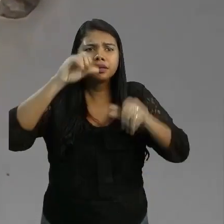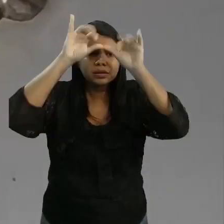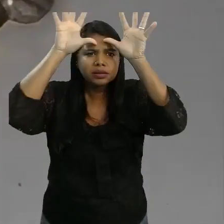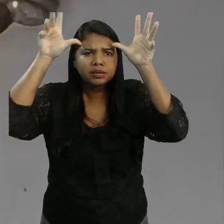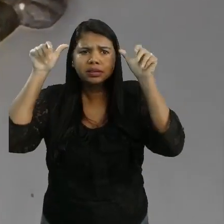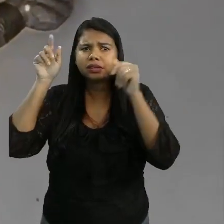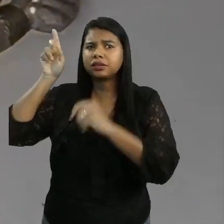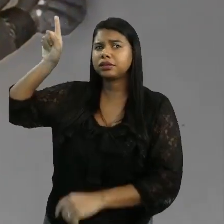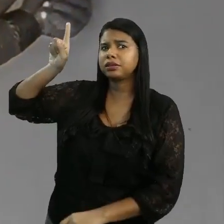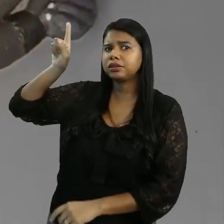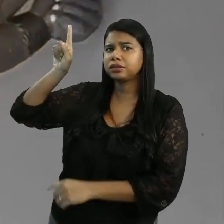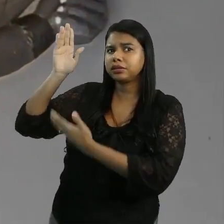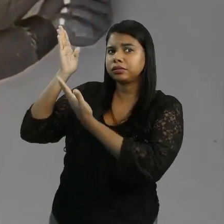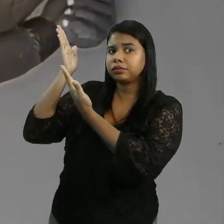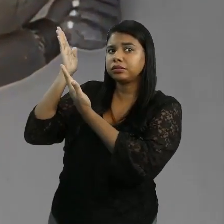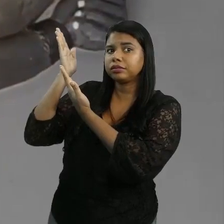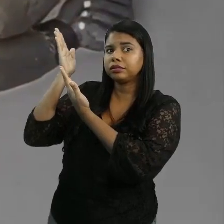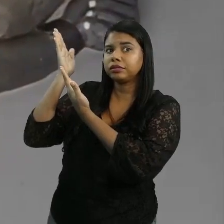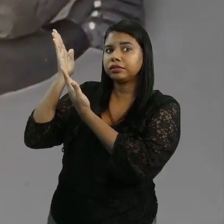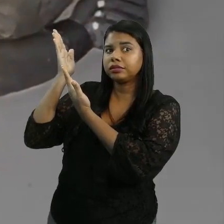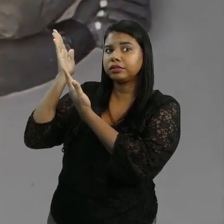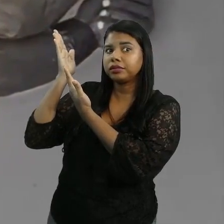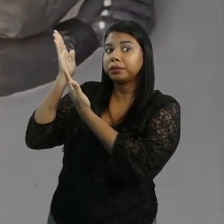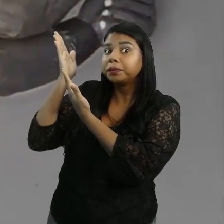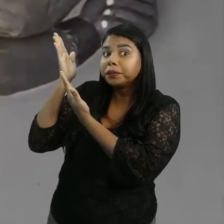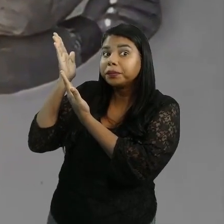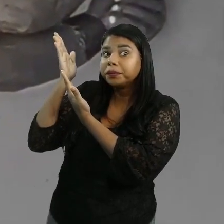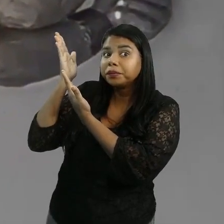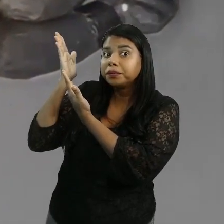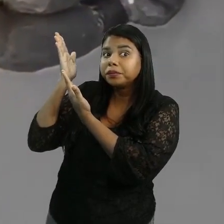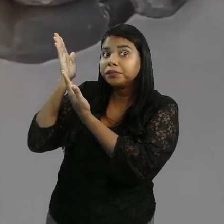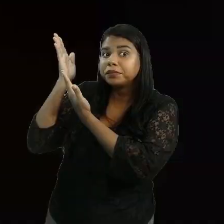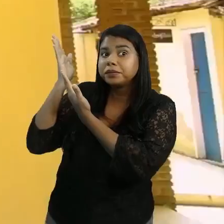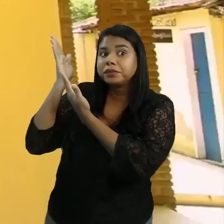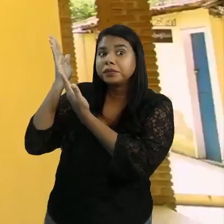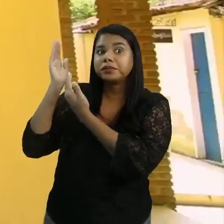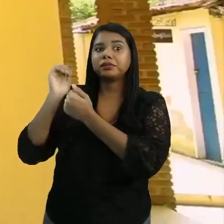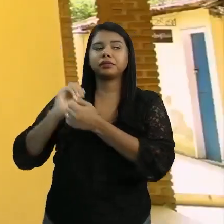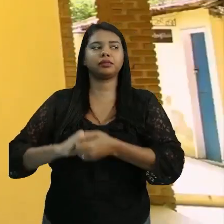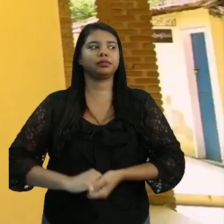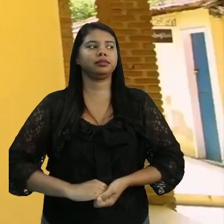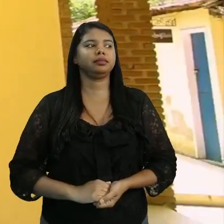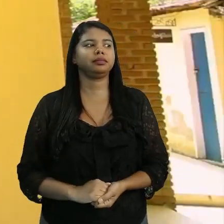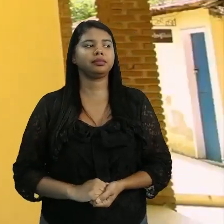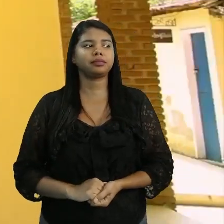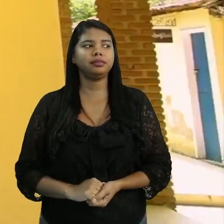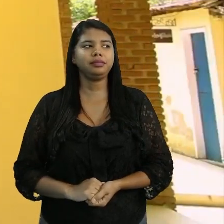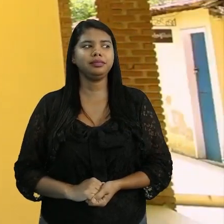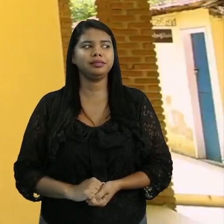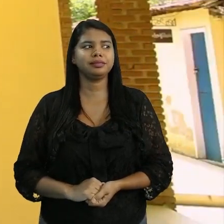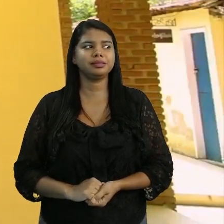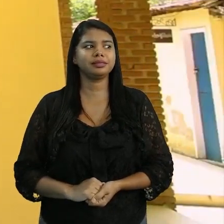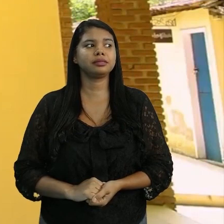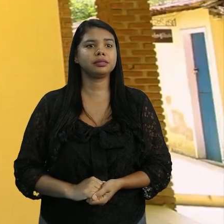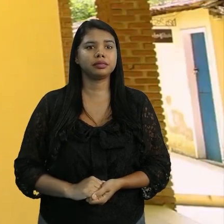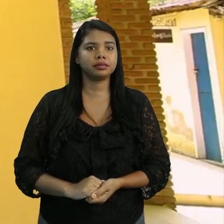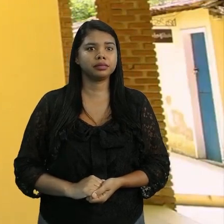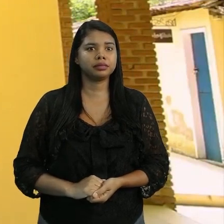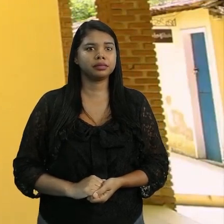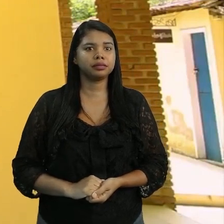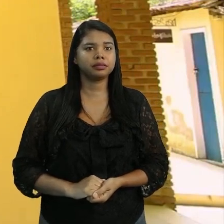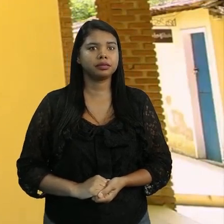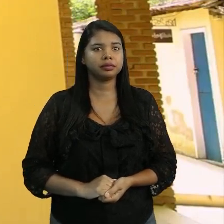de proteger o seu devoto. Porque aquela criança disse que Deus estava em tudo e era um devoto de Deus. Precisava continuar acreditando, né? Exatamente. Então, para